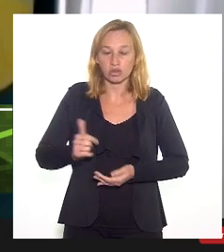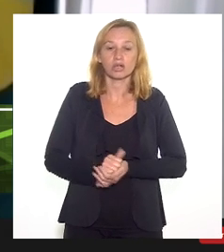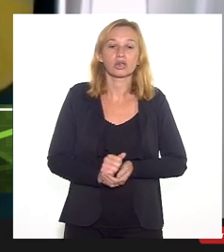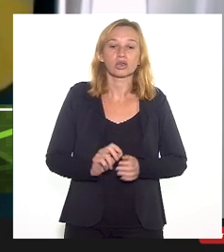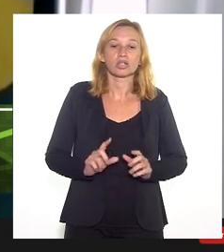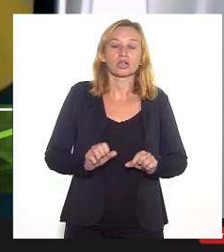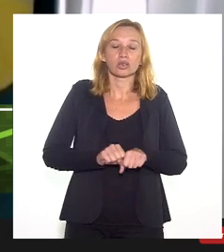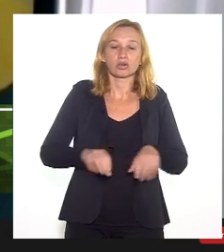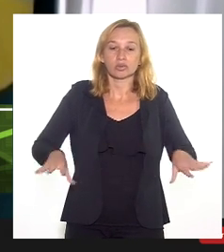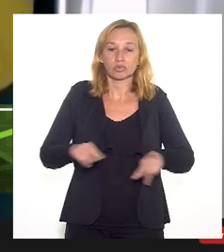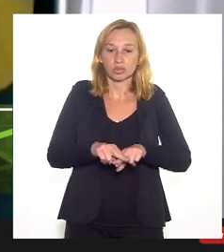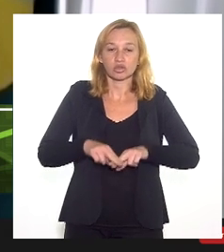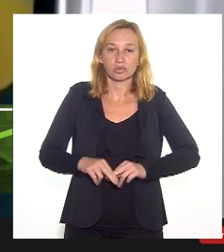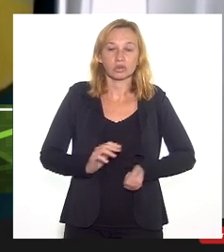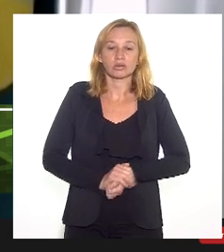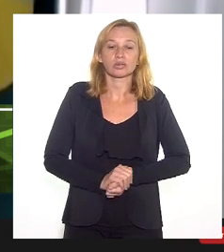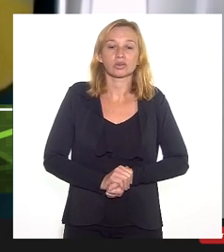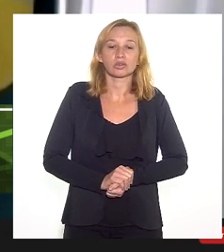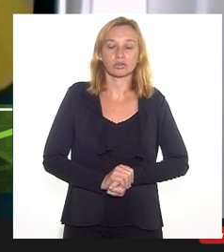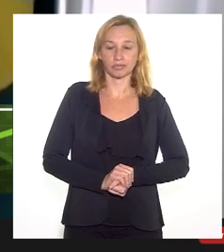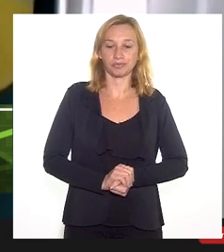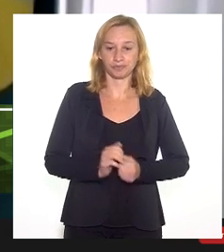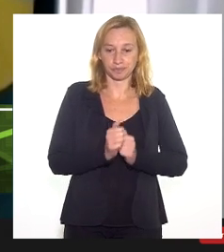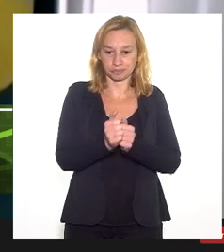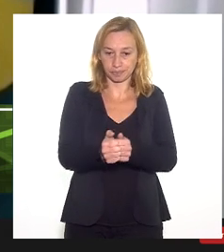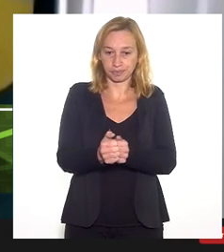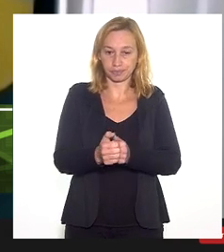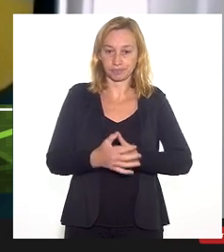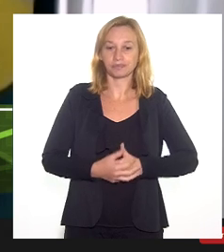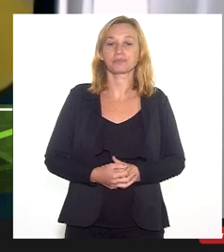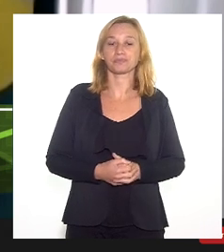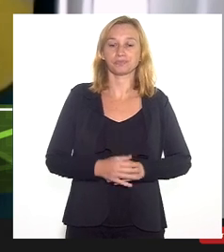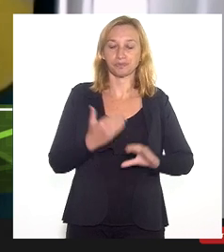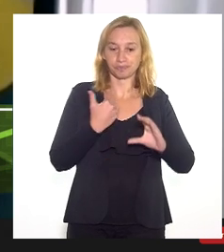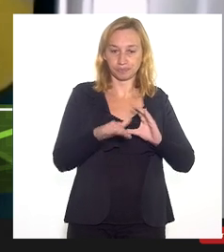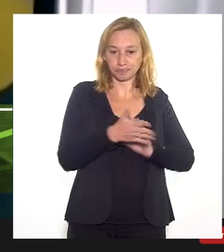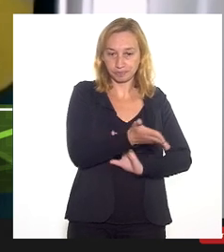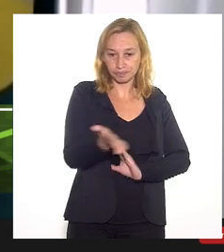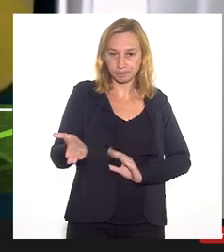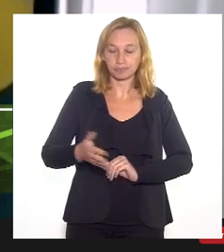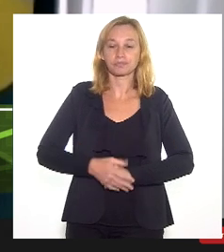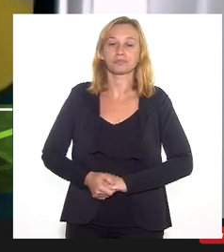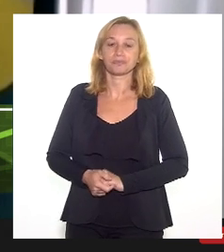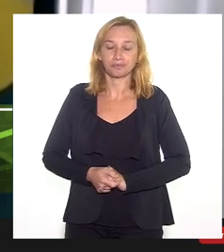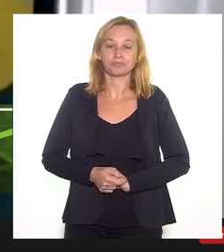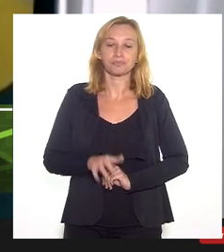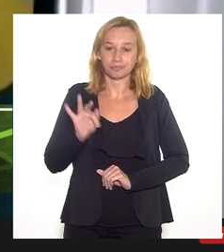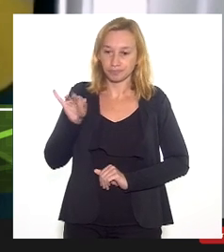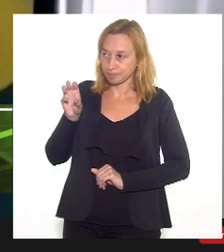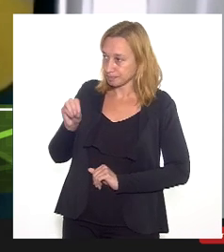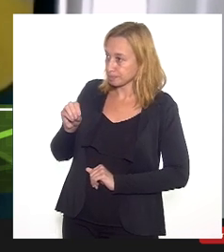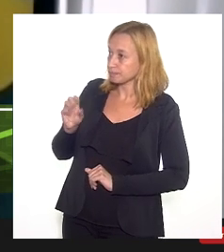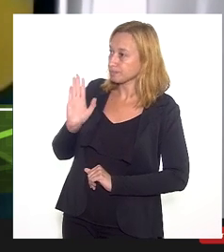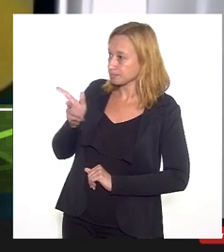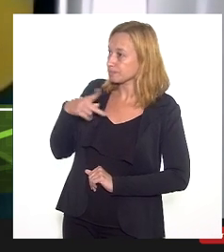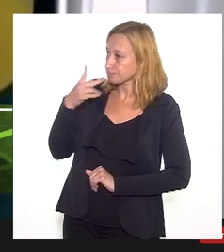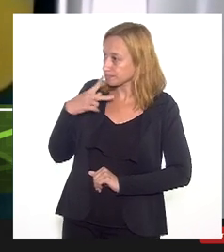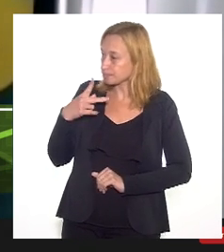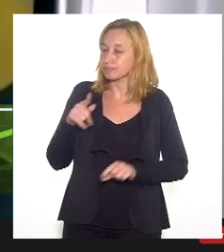da pandemia então são os encaminhamentos que eu sistematizaria aqui em sintonia com o que o Flávio já falou em sintonia com